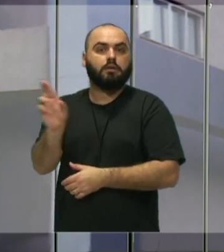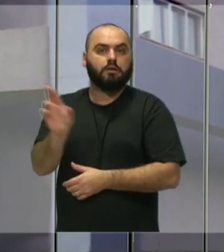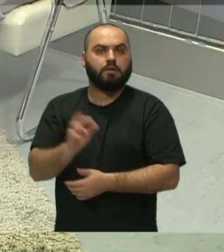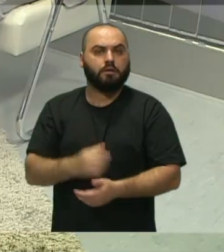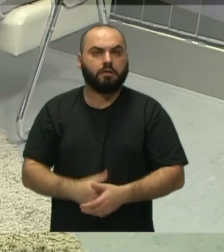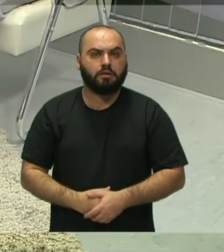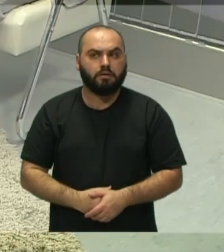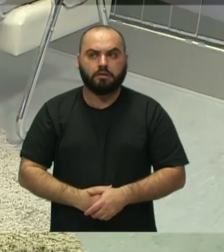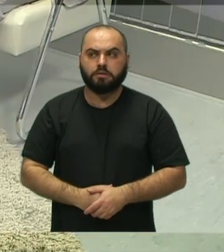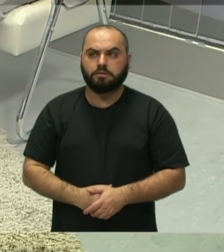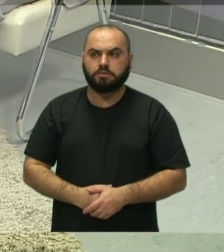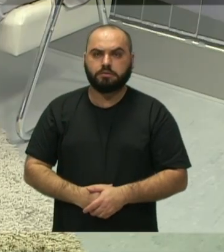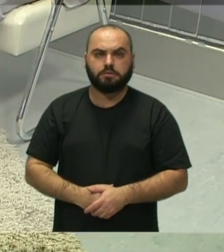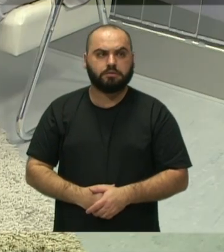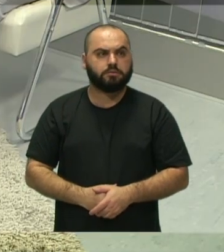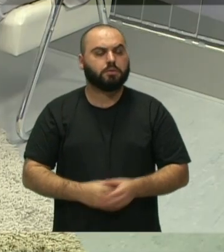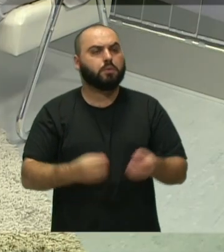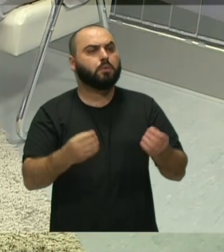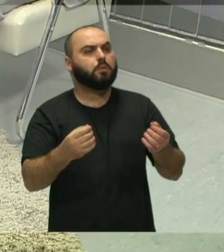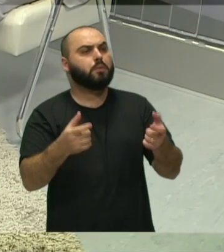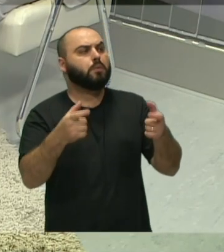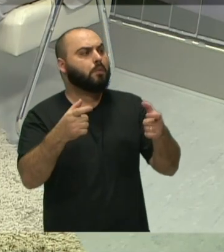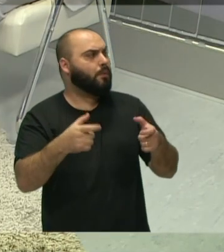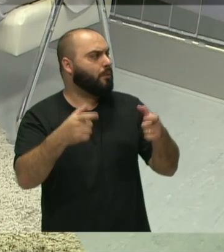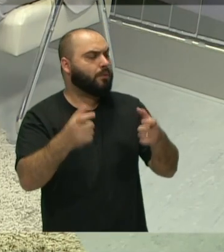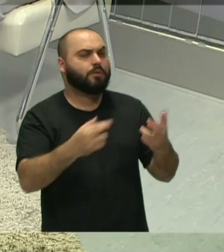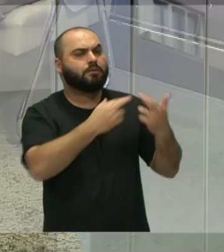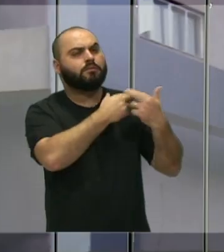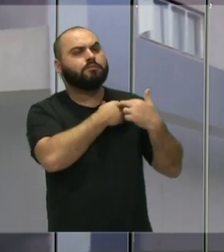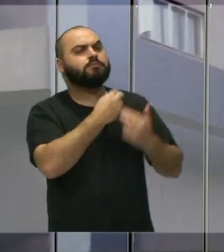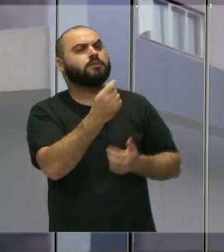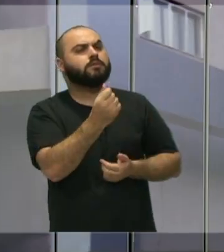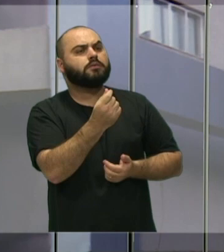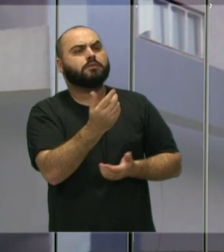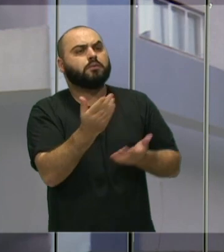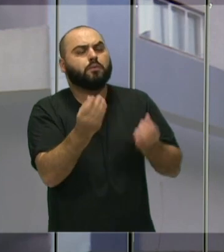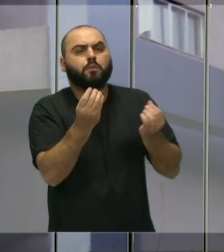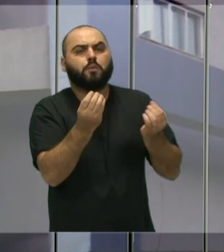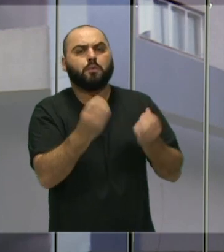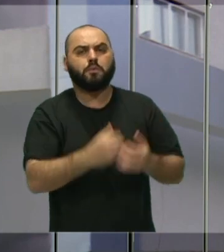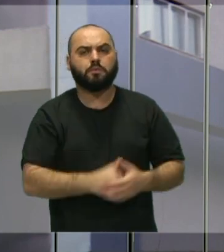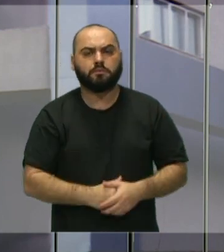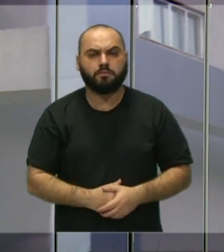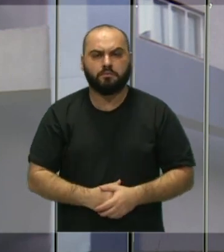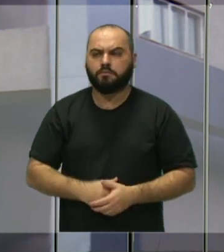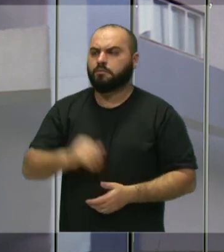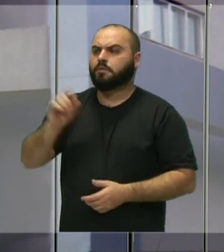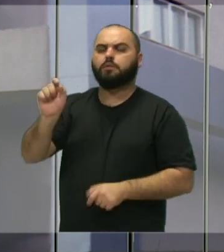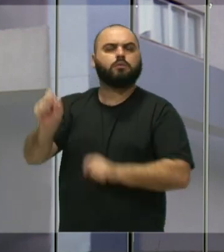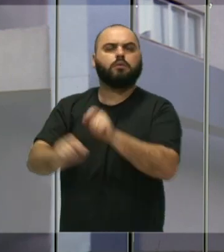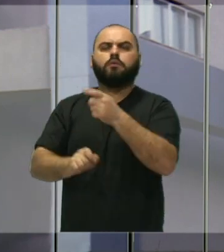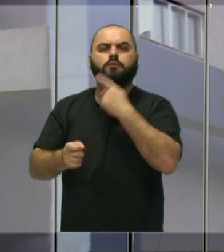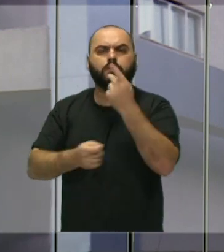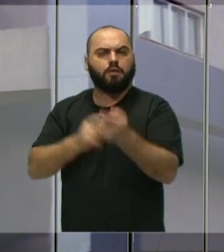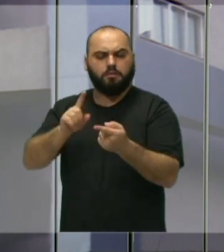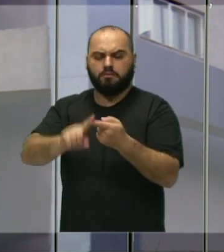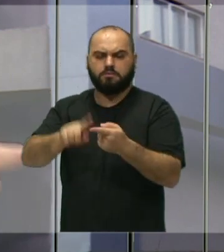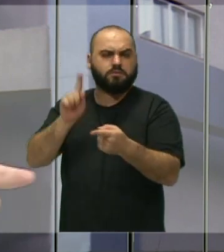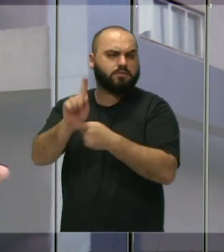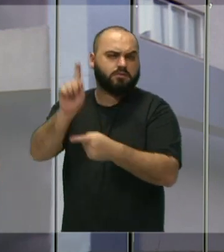está a responsabilidade com o dinheiro público? Eu chamo isso do quê? Eu chamo isso de má gestão, incompetência,